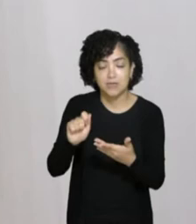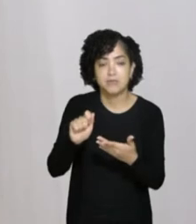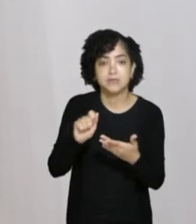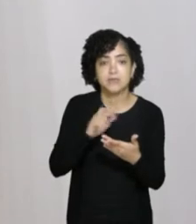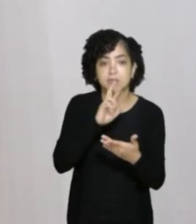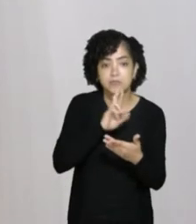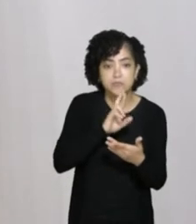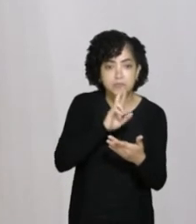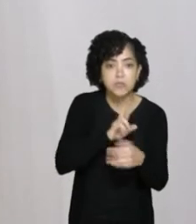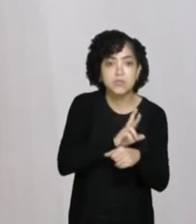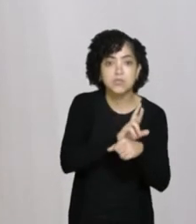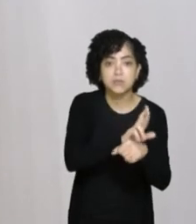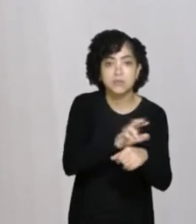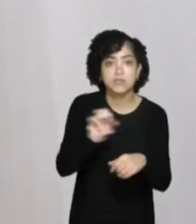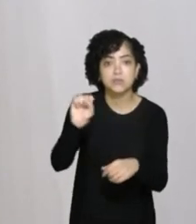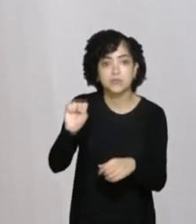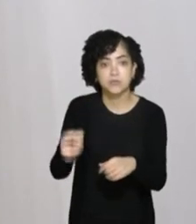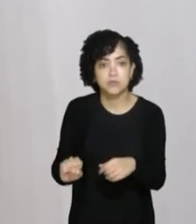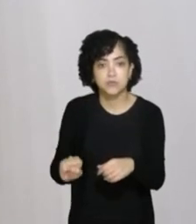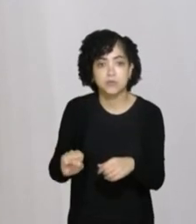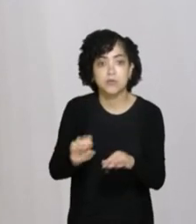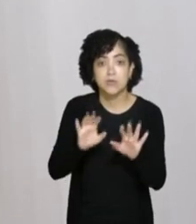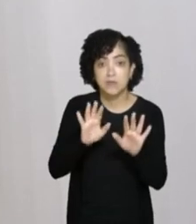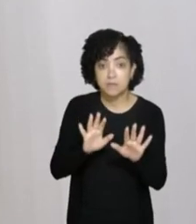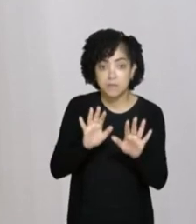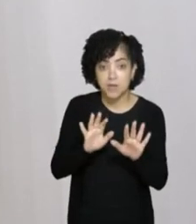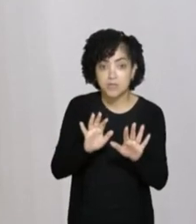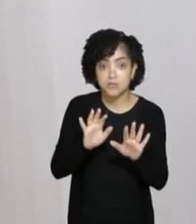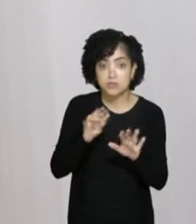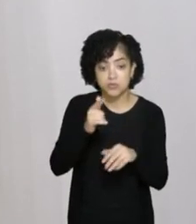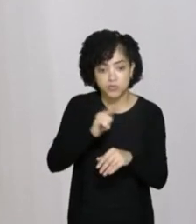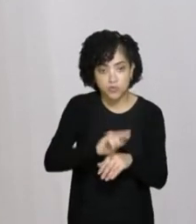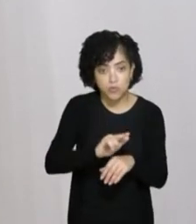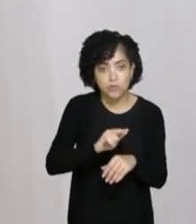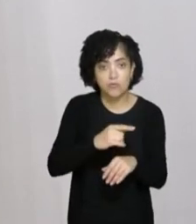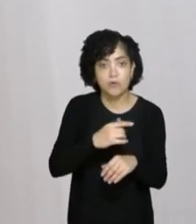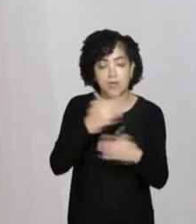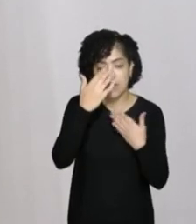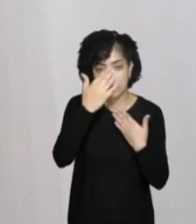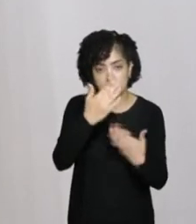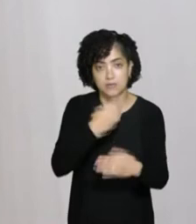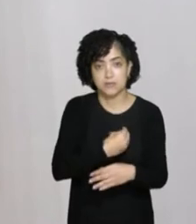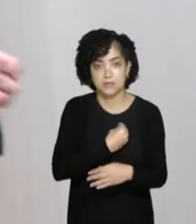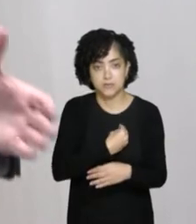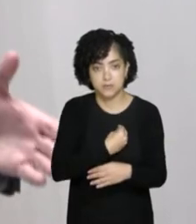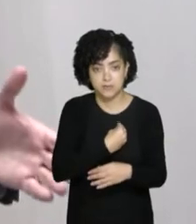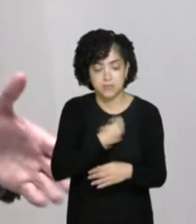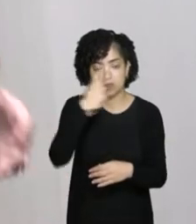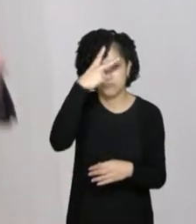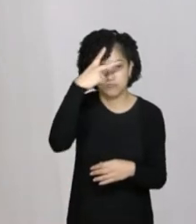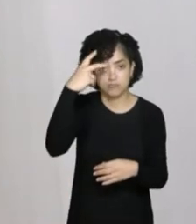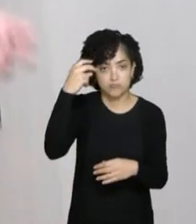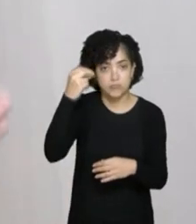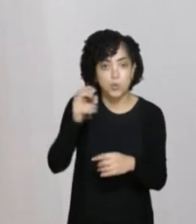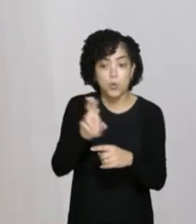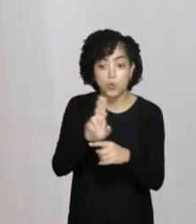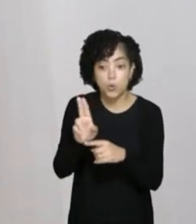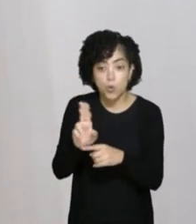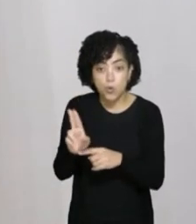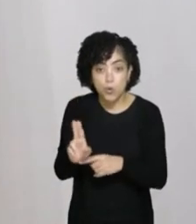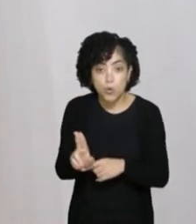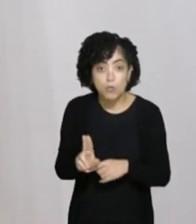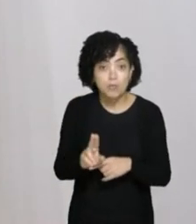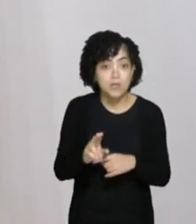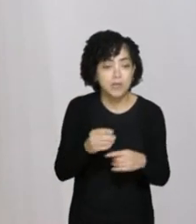bem o Sul do Estado. Mais uma vez, agradecer a todos presentes, os prefeitos, aqui não deu para nominar, que é uma